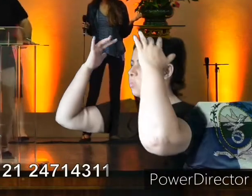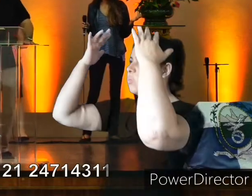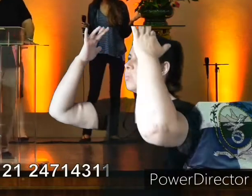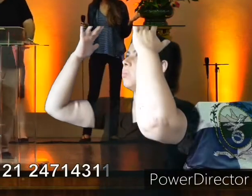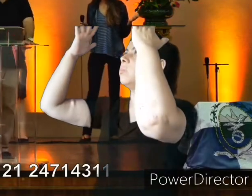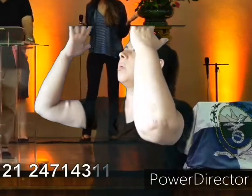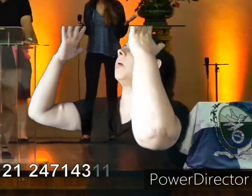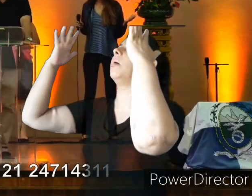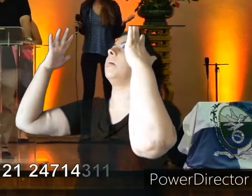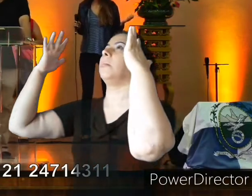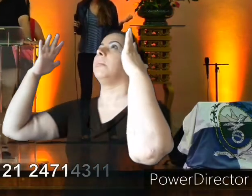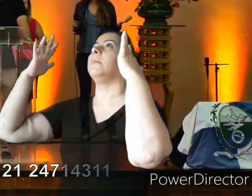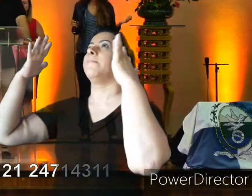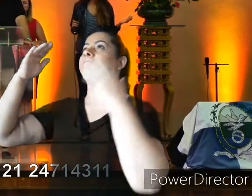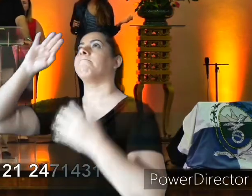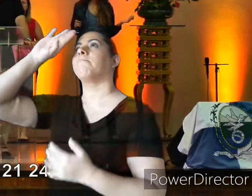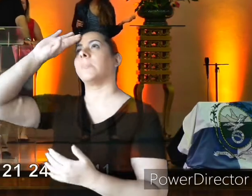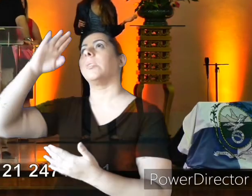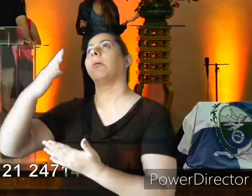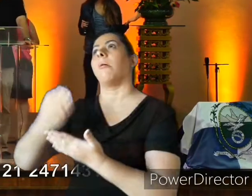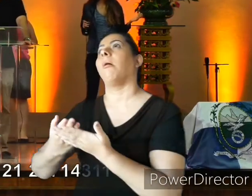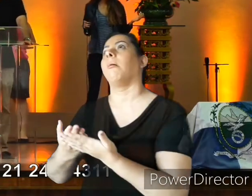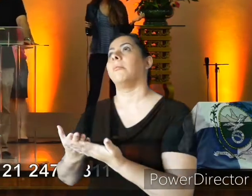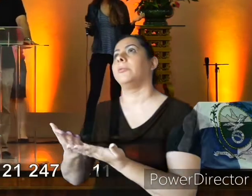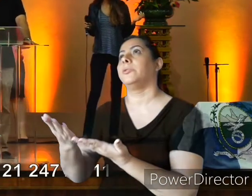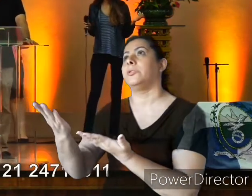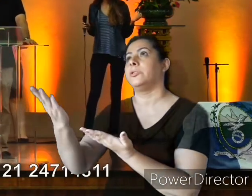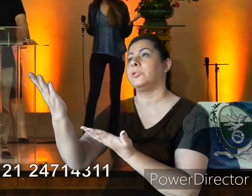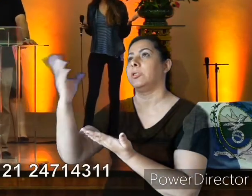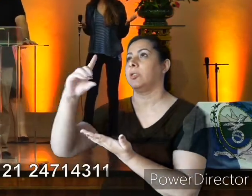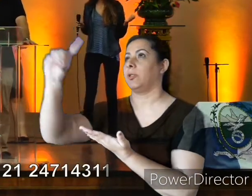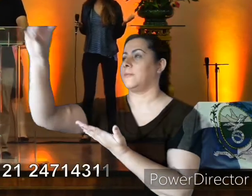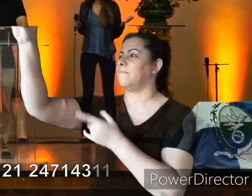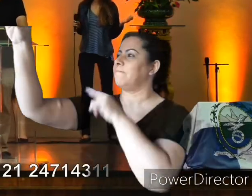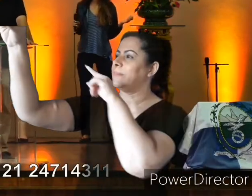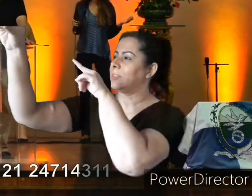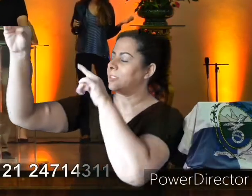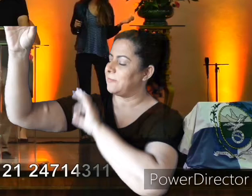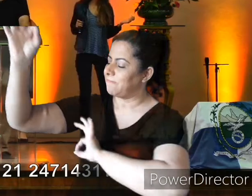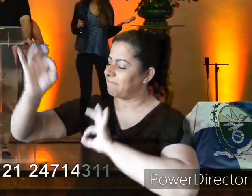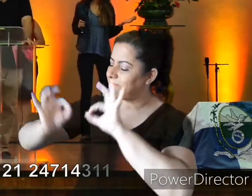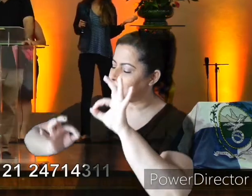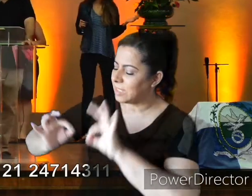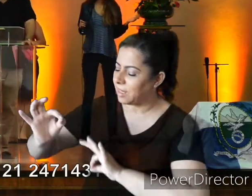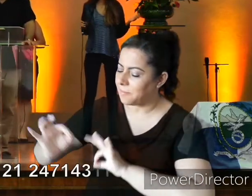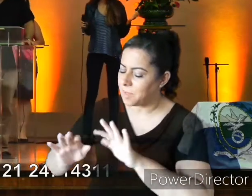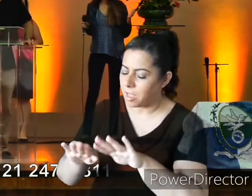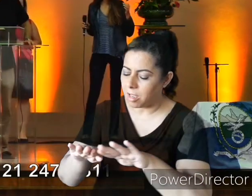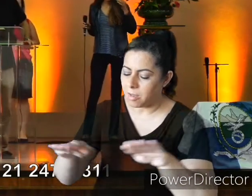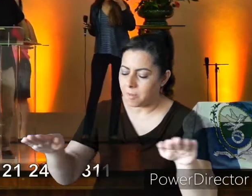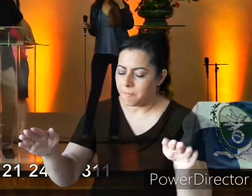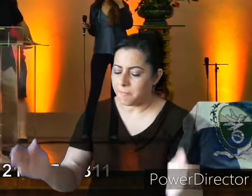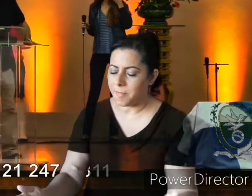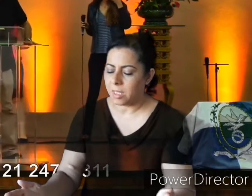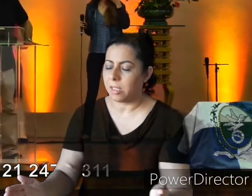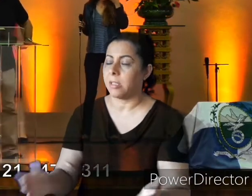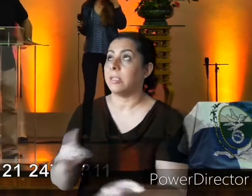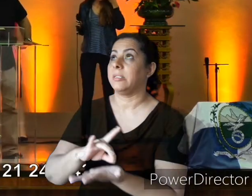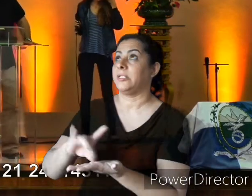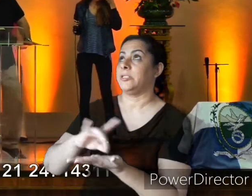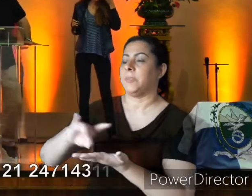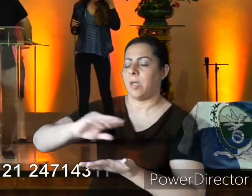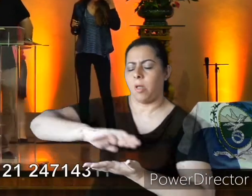na presença dos meus inimigos. Senhor, fortalece as minhas mãos para a